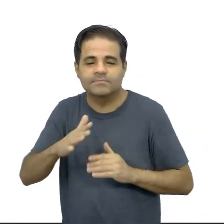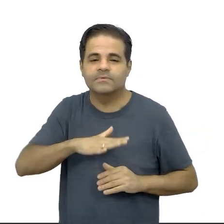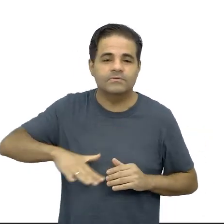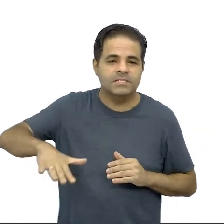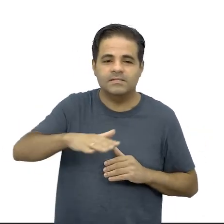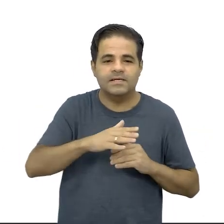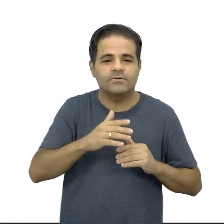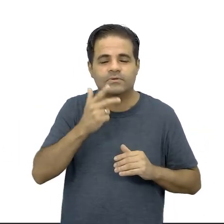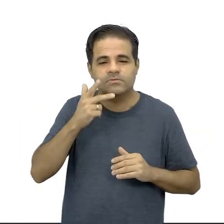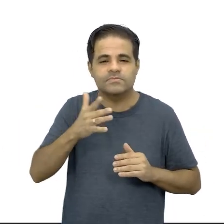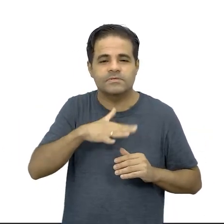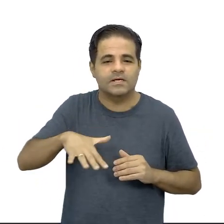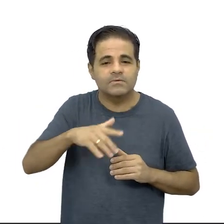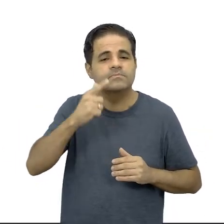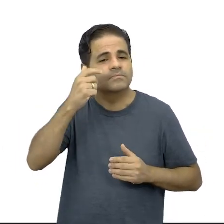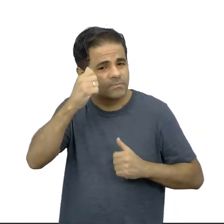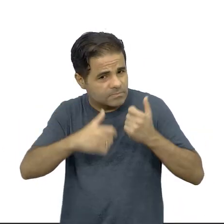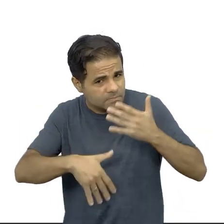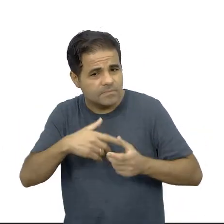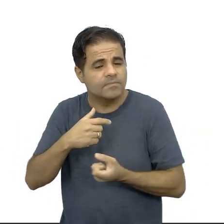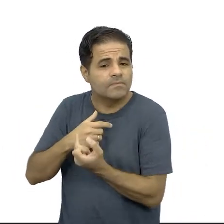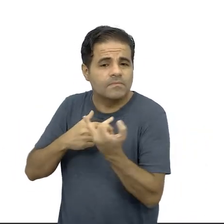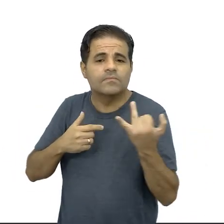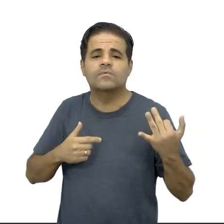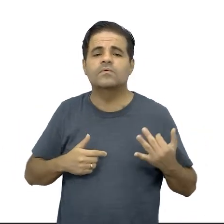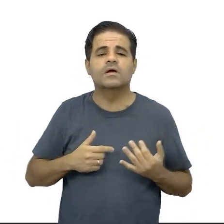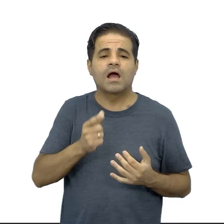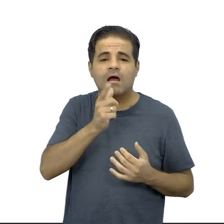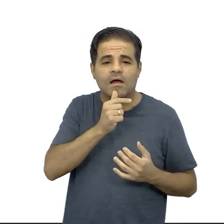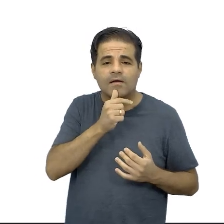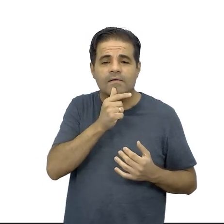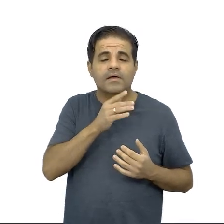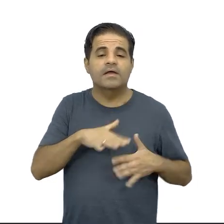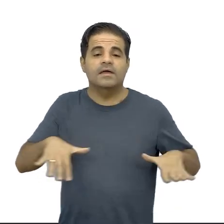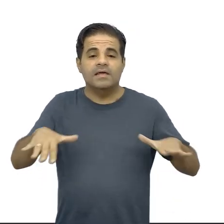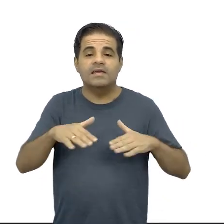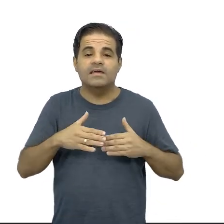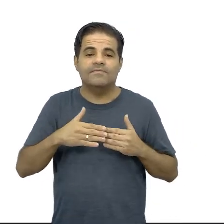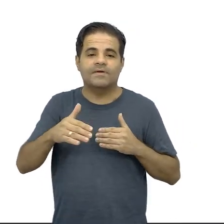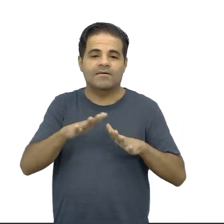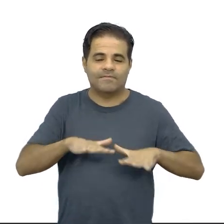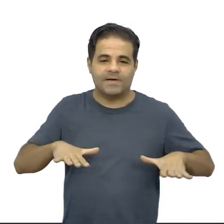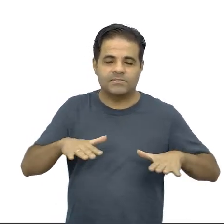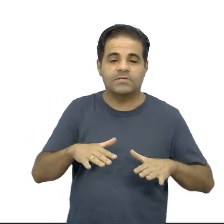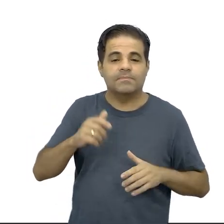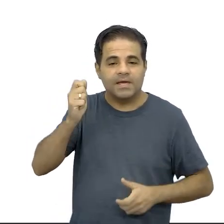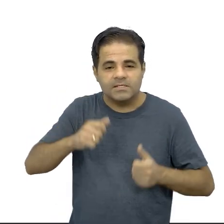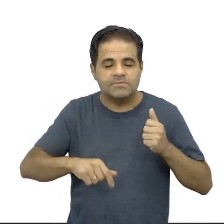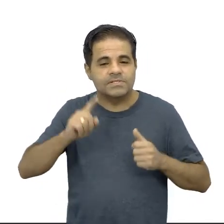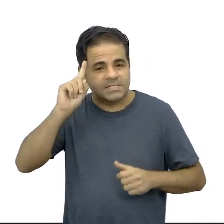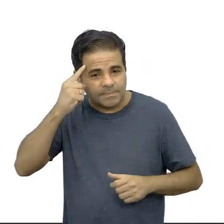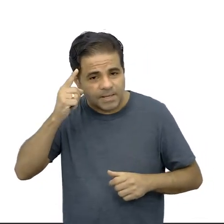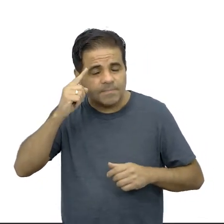brasileiros quanto à paisagem, à quantidade de água, o tipo de solo, a disponibilidade de luz, a